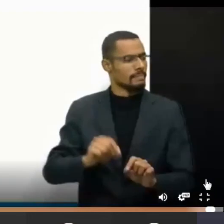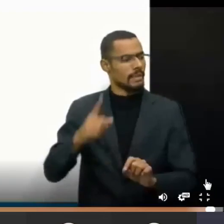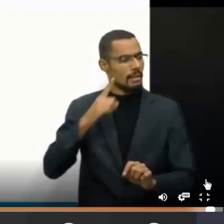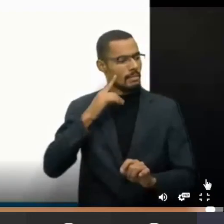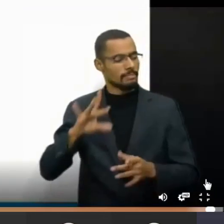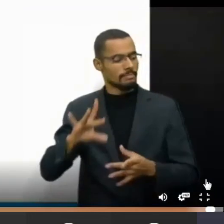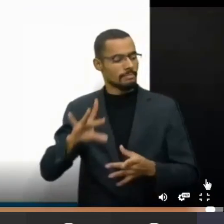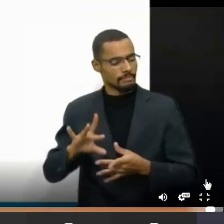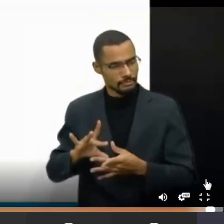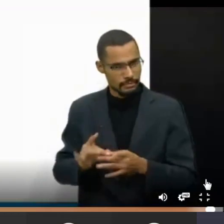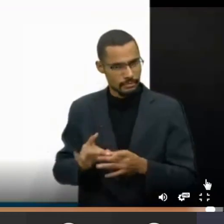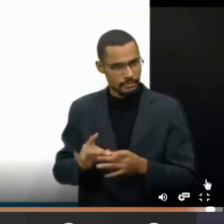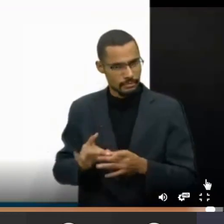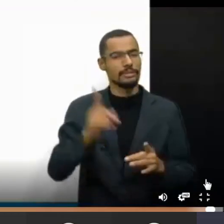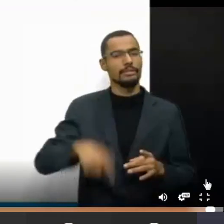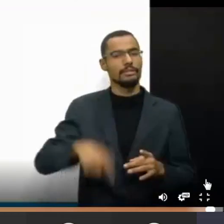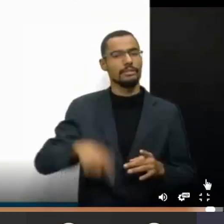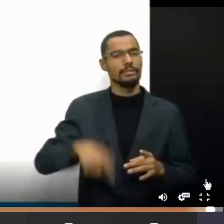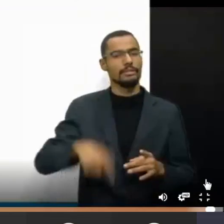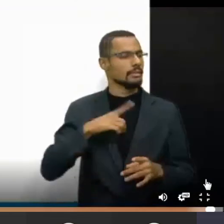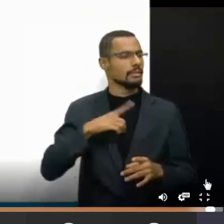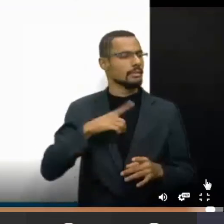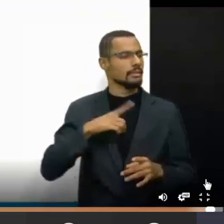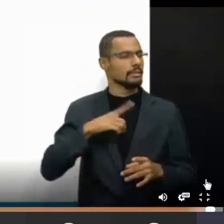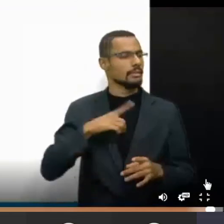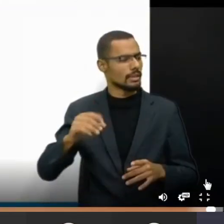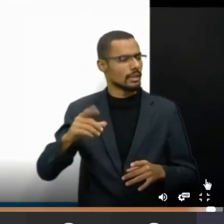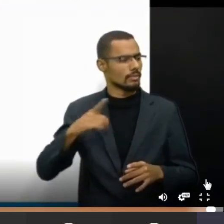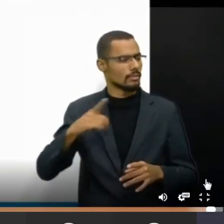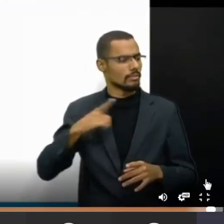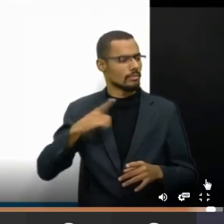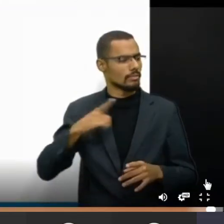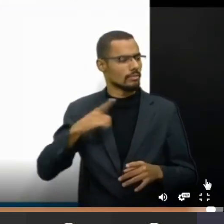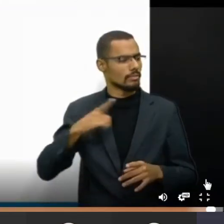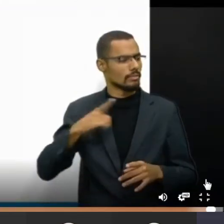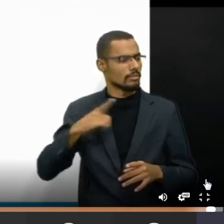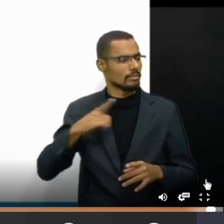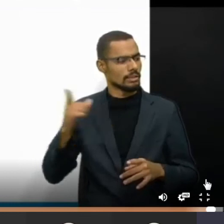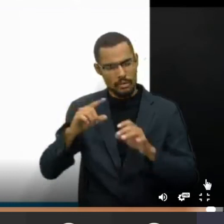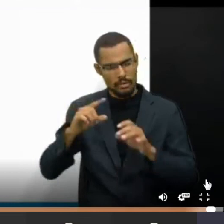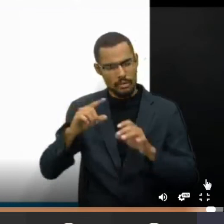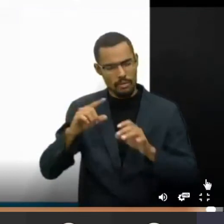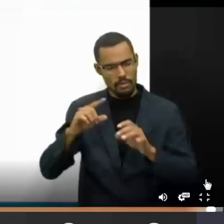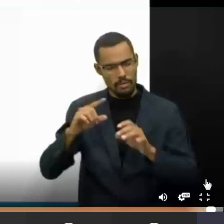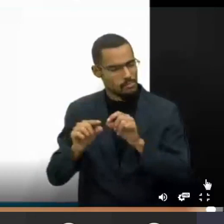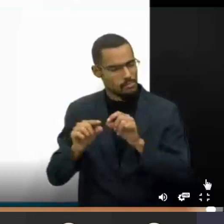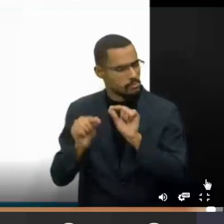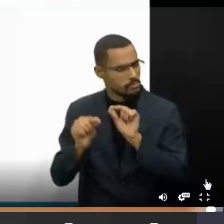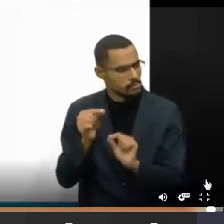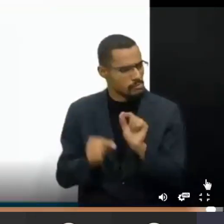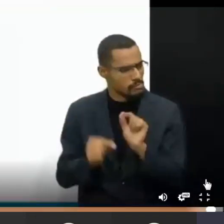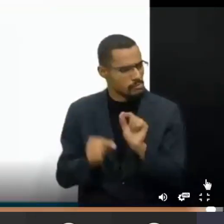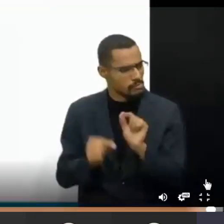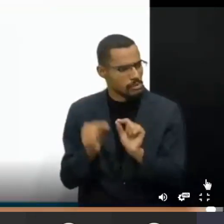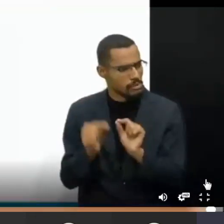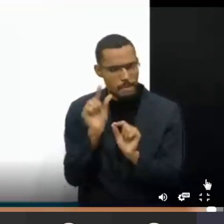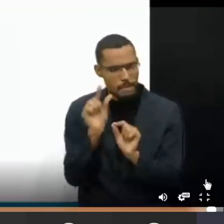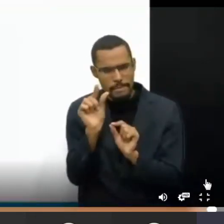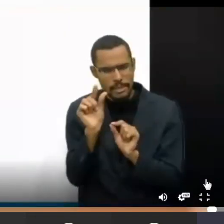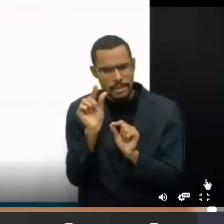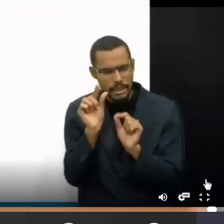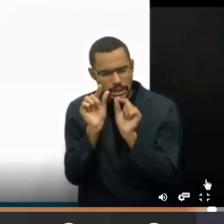anexo aqui a região do seco, que fica aqui penduradinho, é uma estrutura